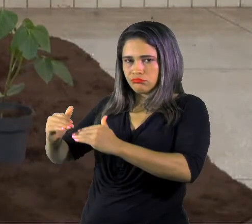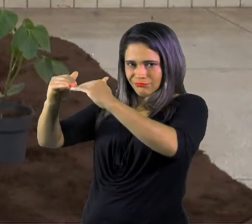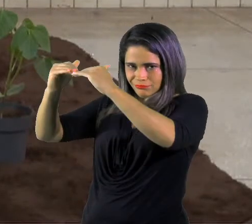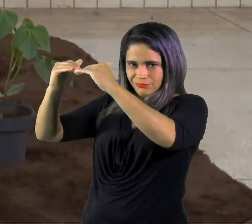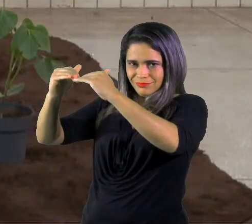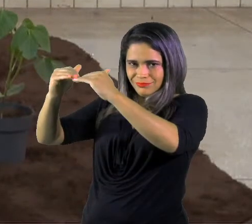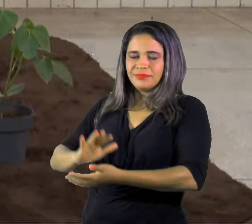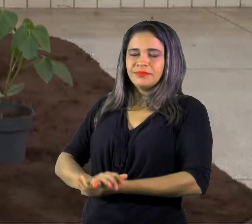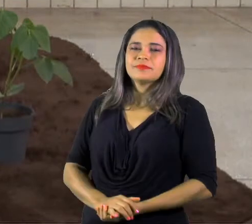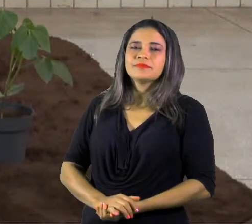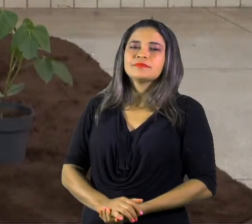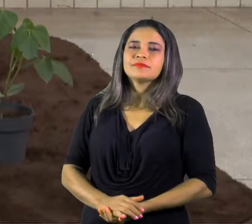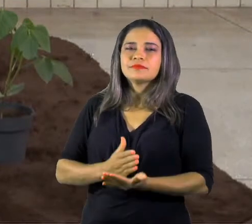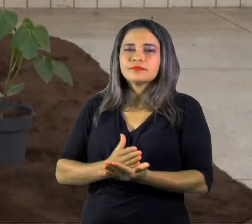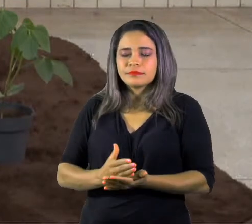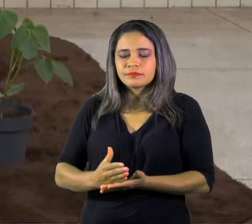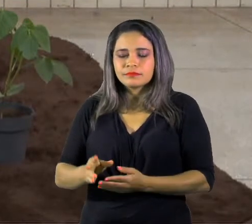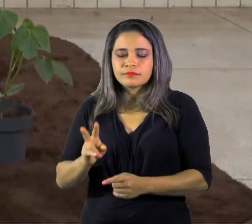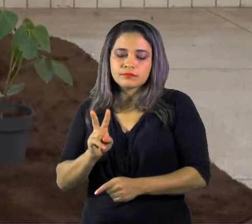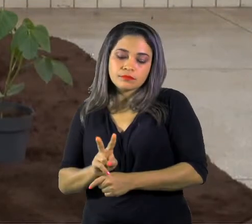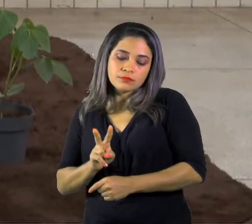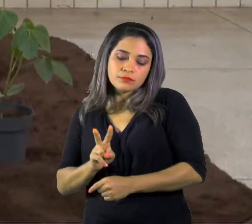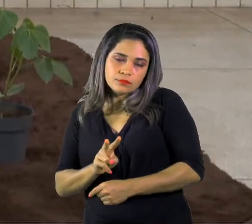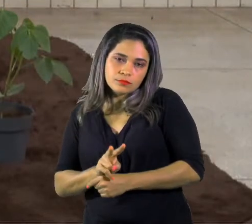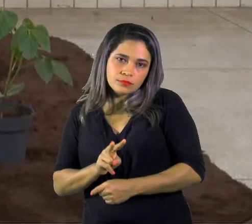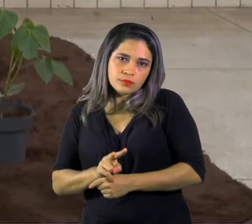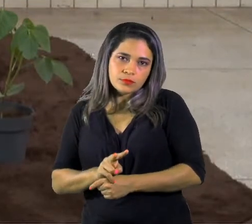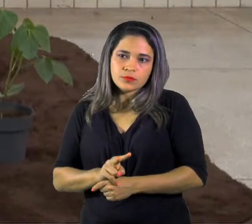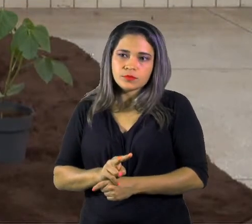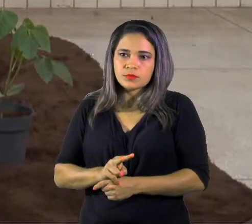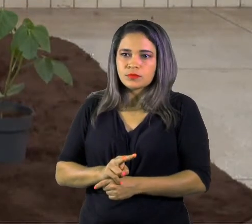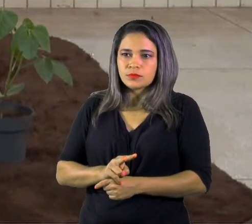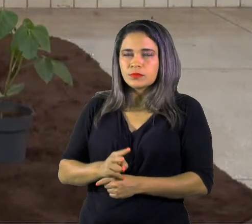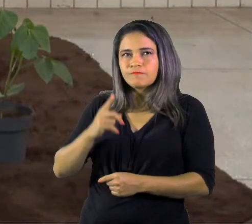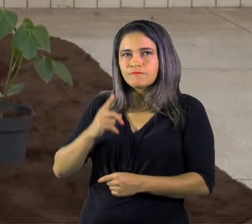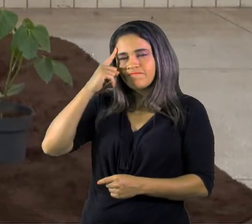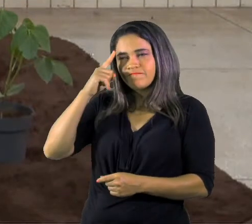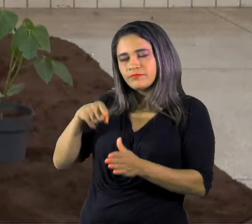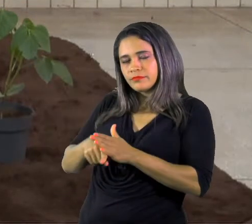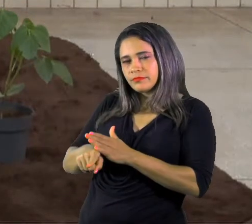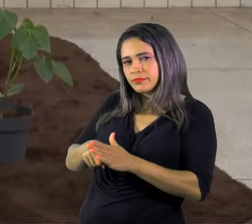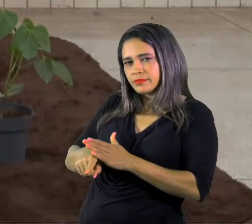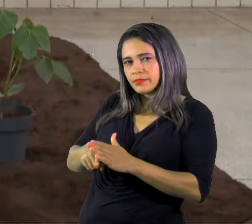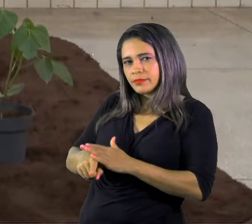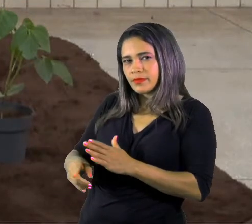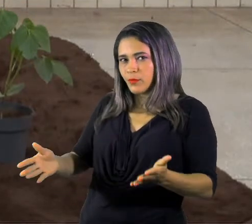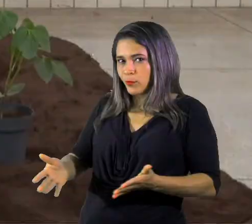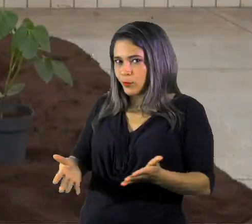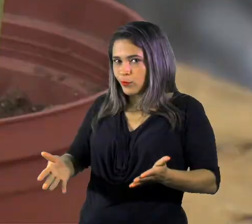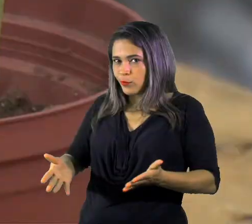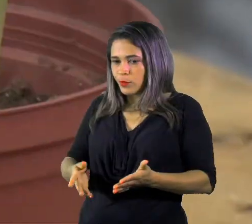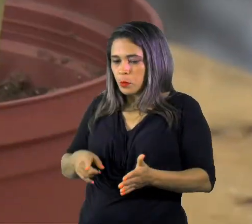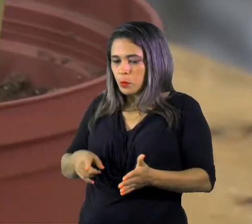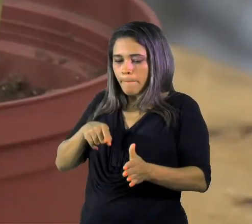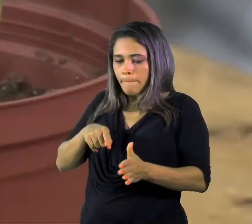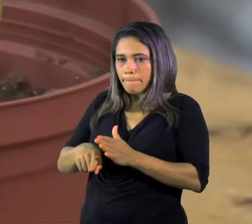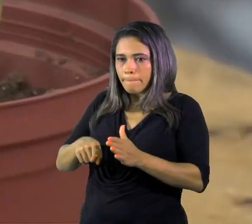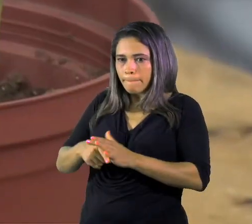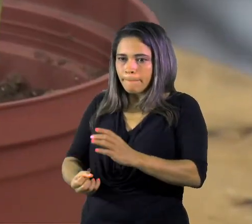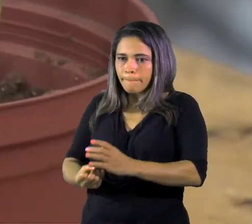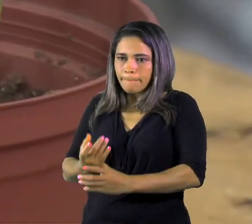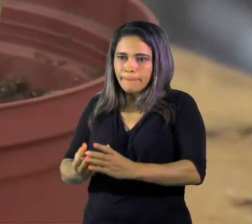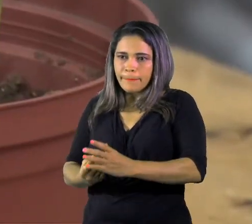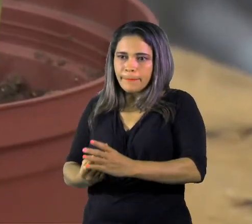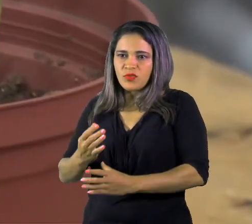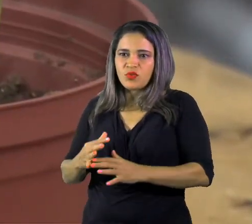Então, começou pela observação, o levantamento de hipóteses, a gente vai começar a elaborar essas questões. Tudo isso